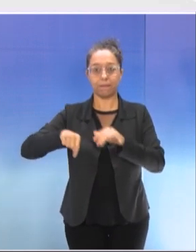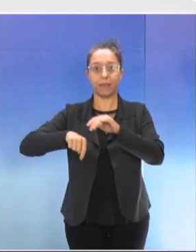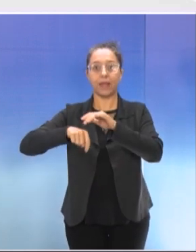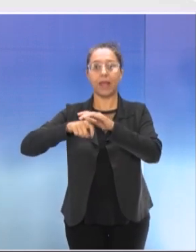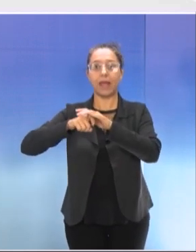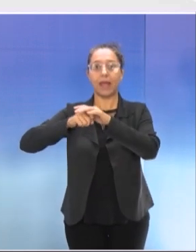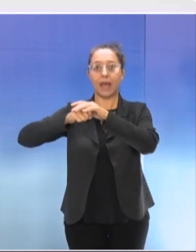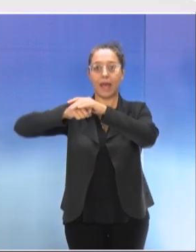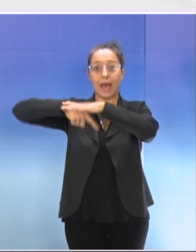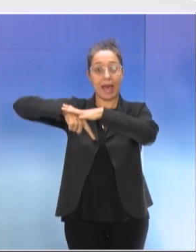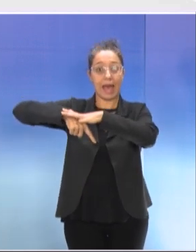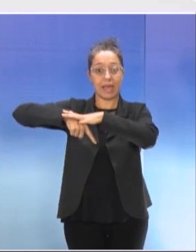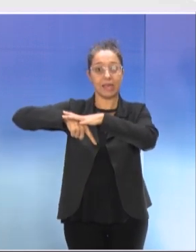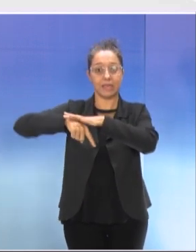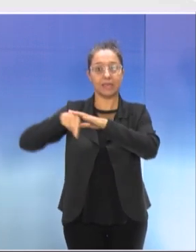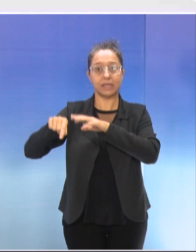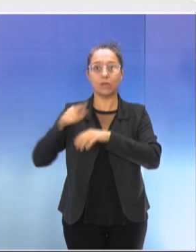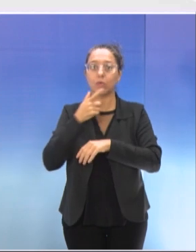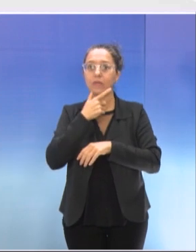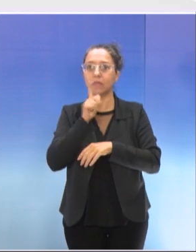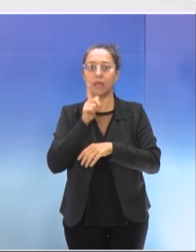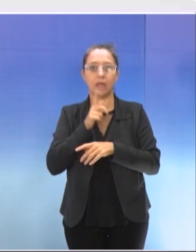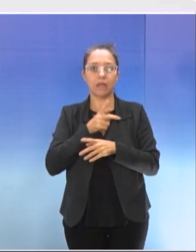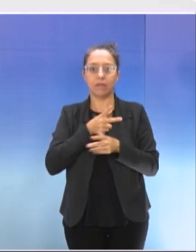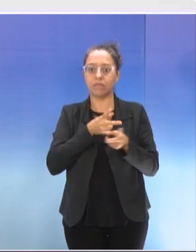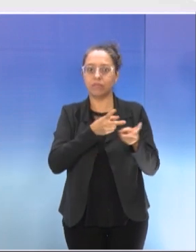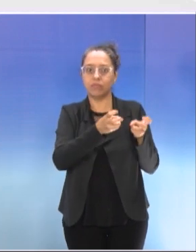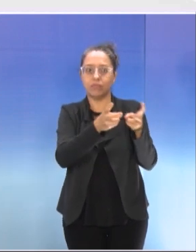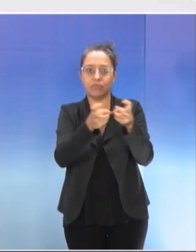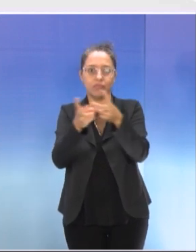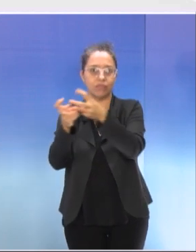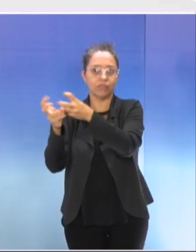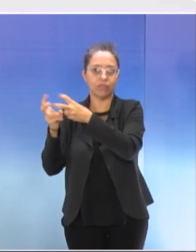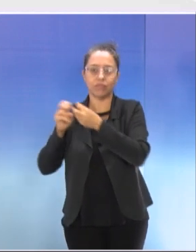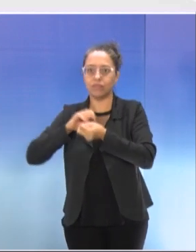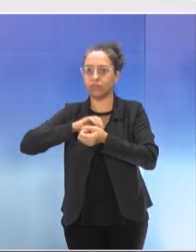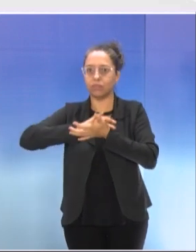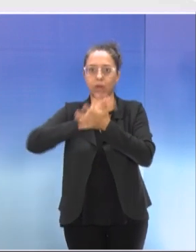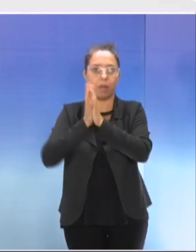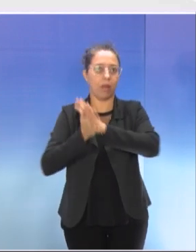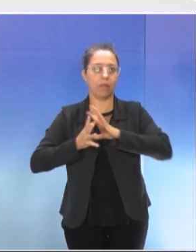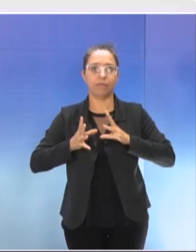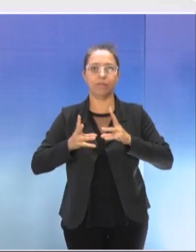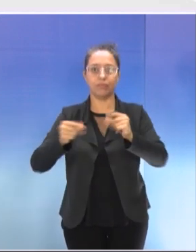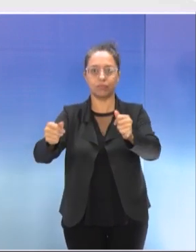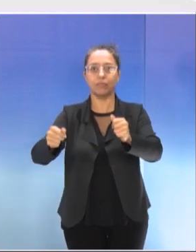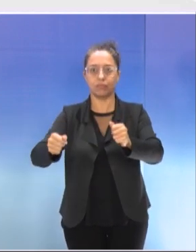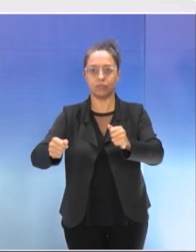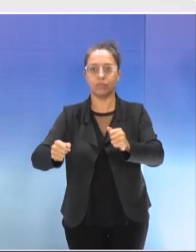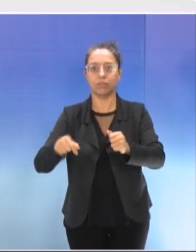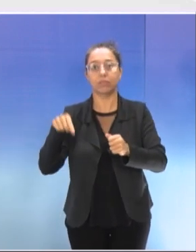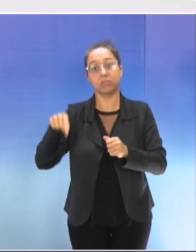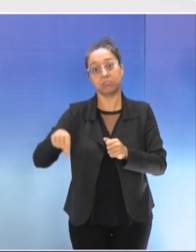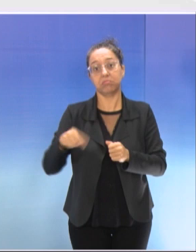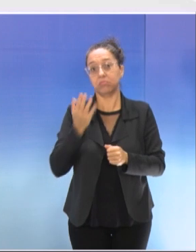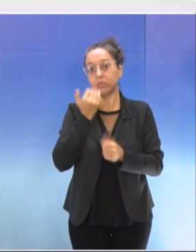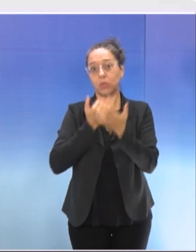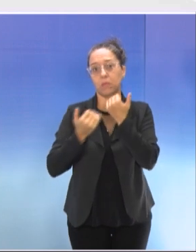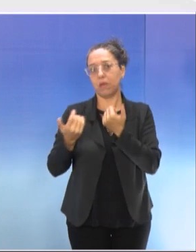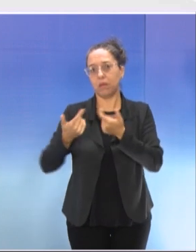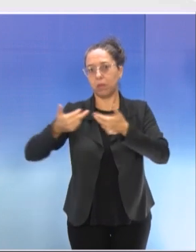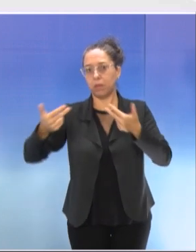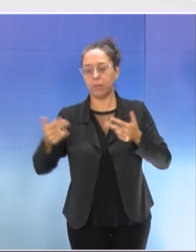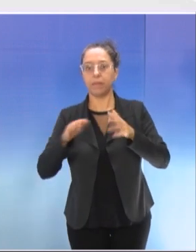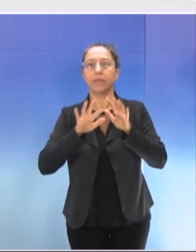840 mil toneladas de molusco por ano, o que provavelmente explica o colapso de antes lucrativa pesca